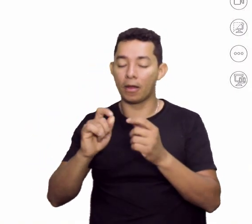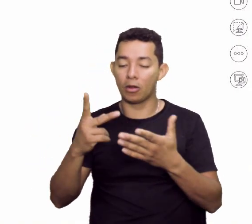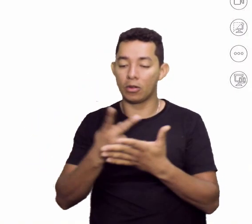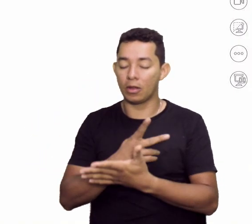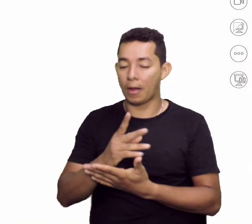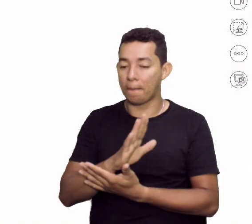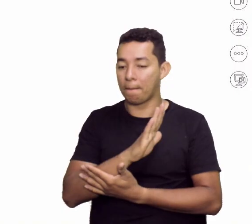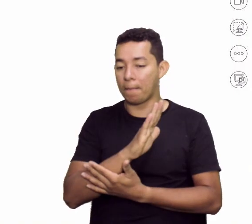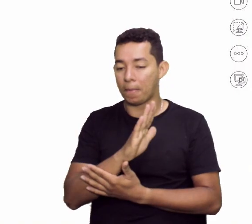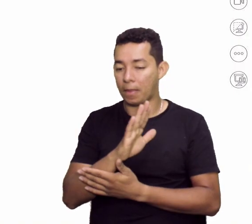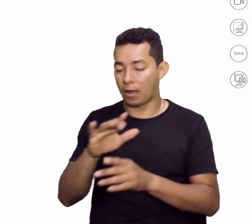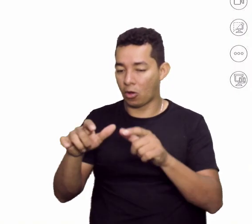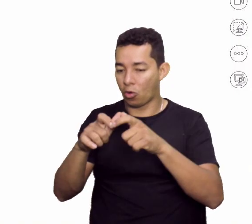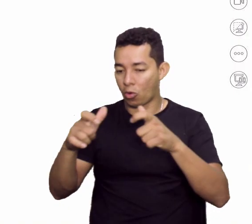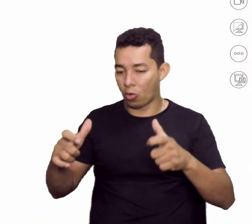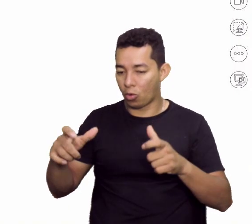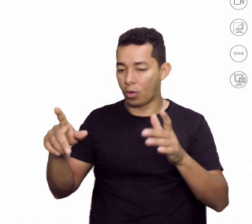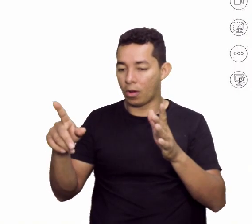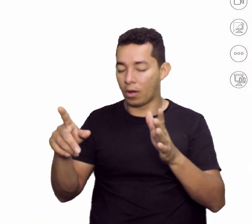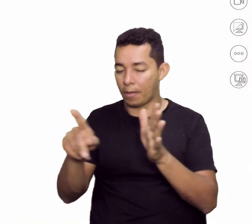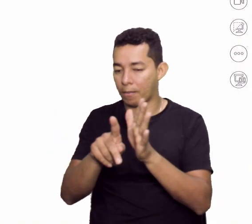os faraós Kelps,